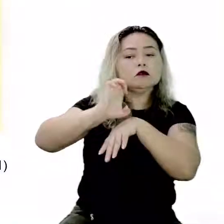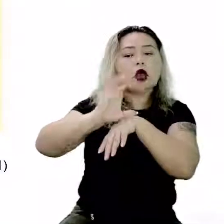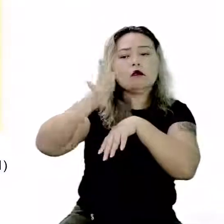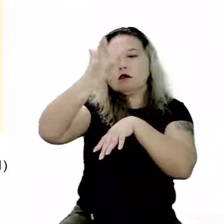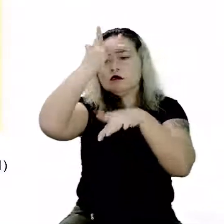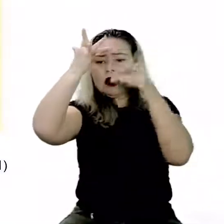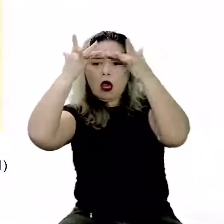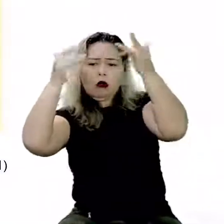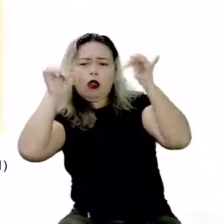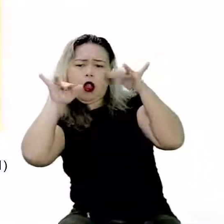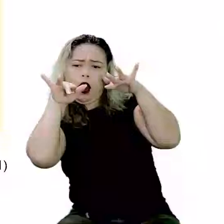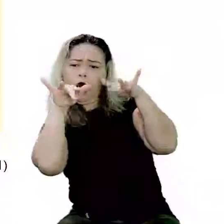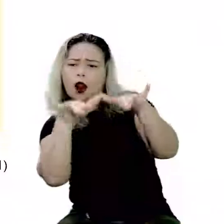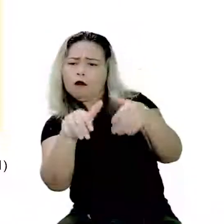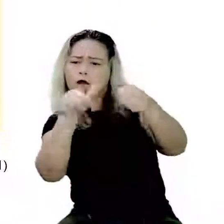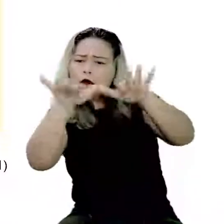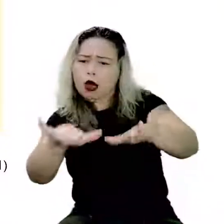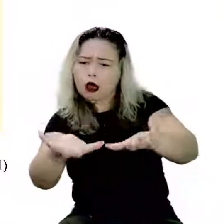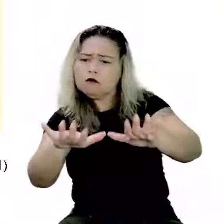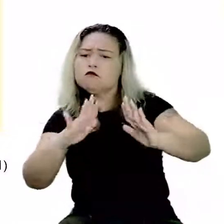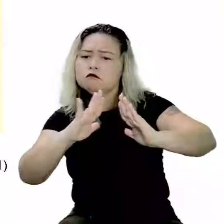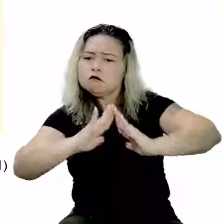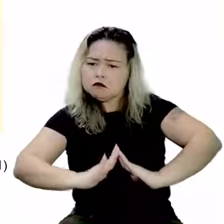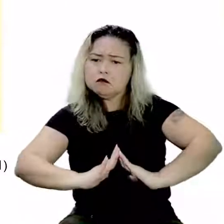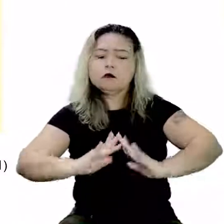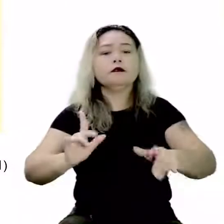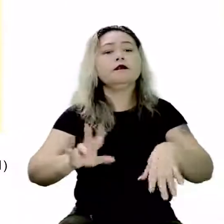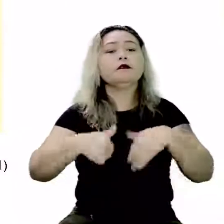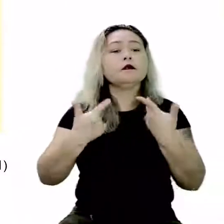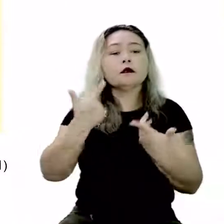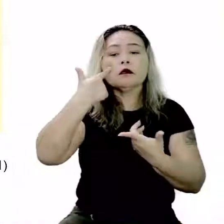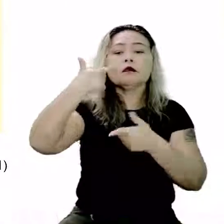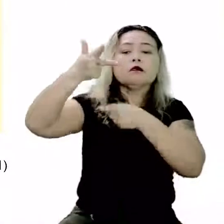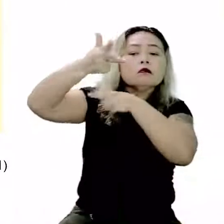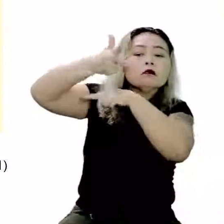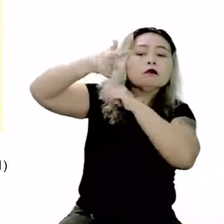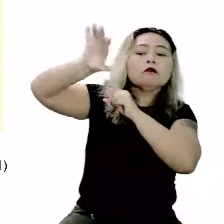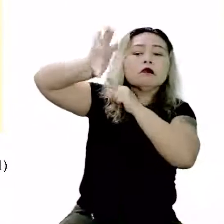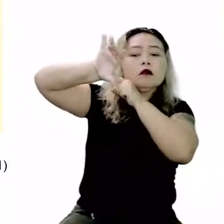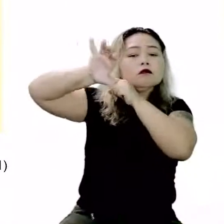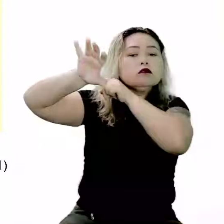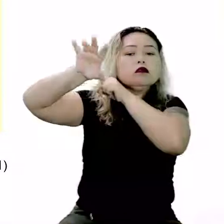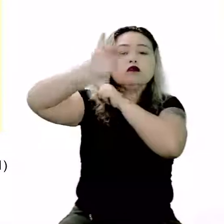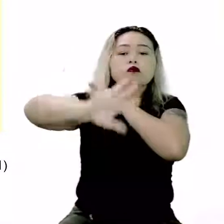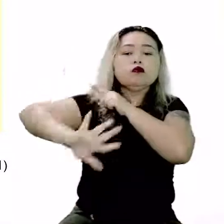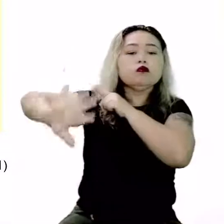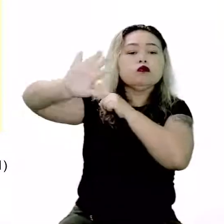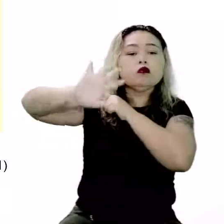em 1968. Baseado em imagem de satélite a partir de